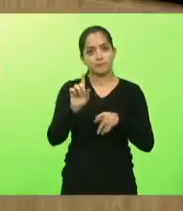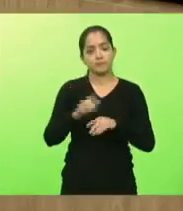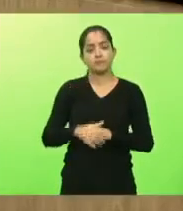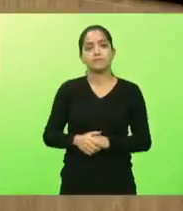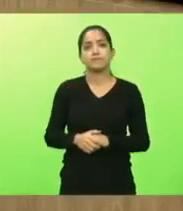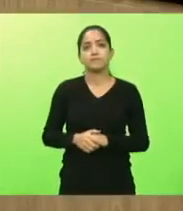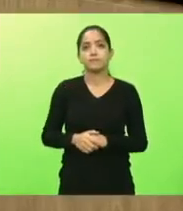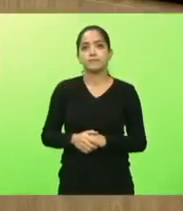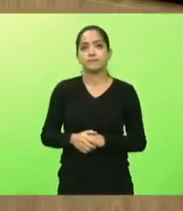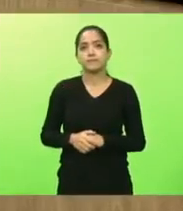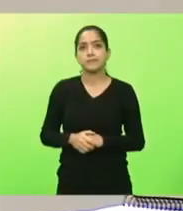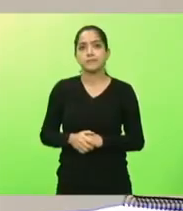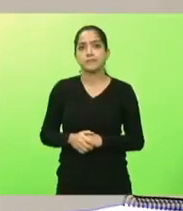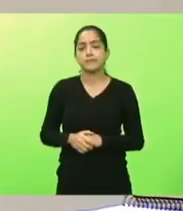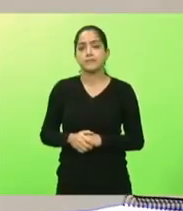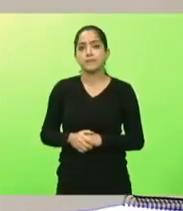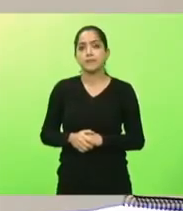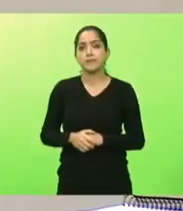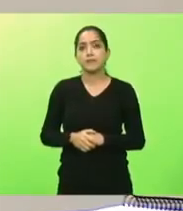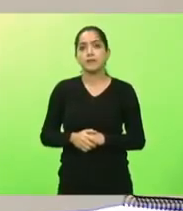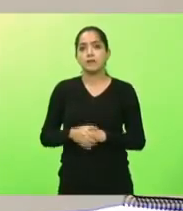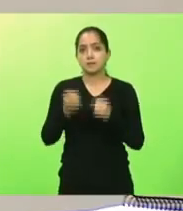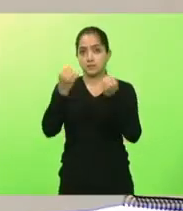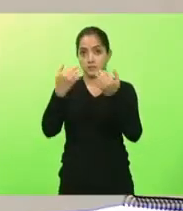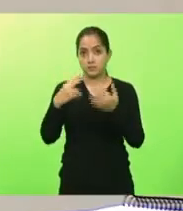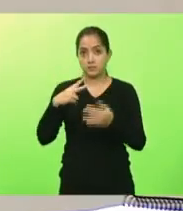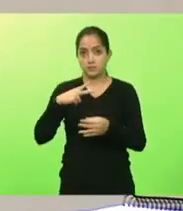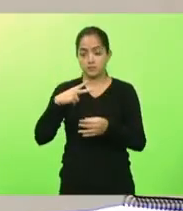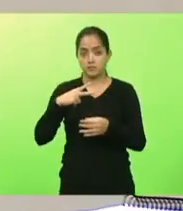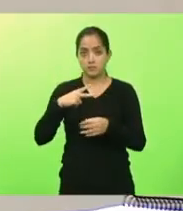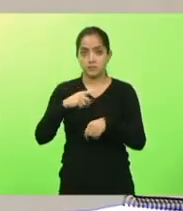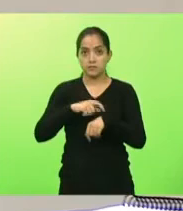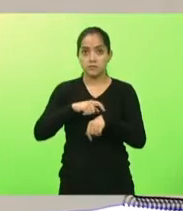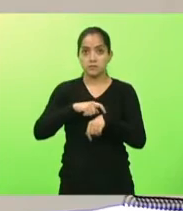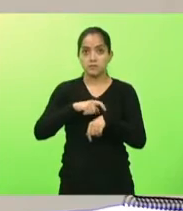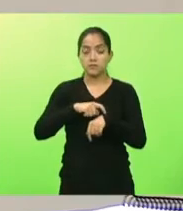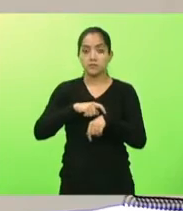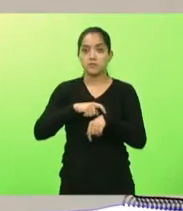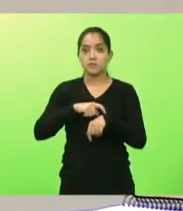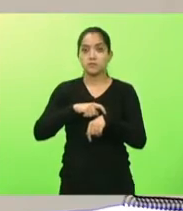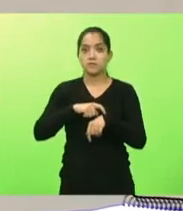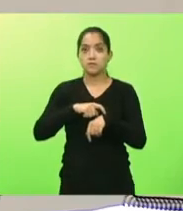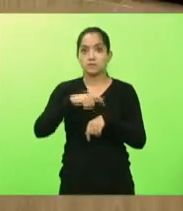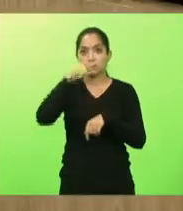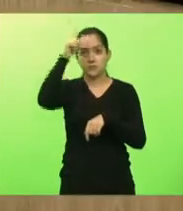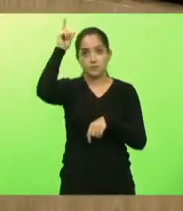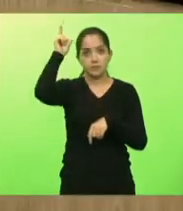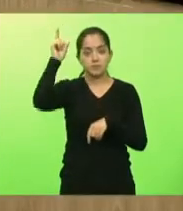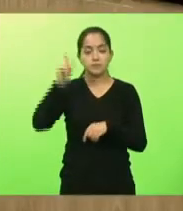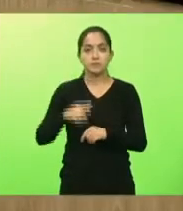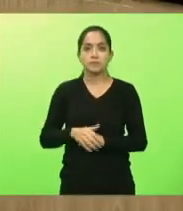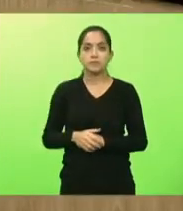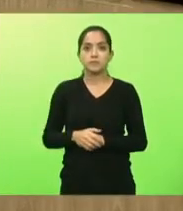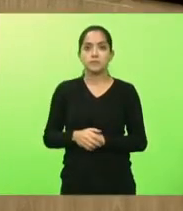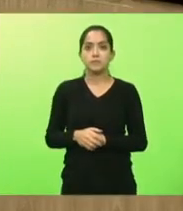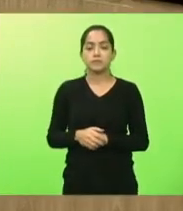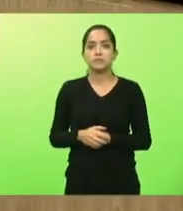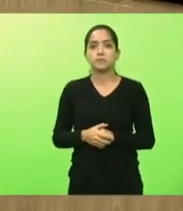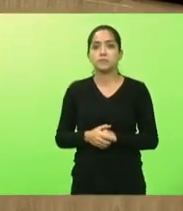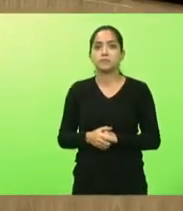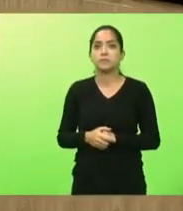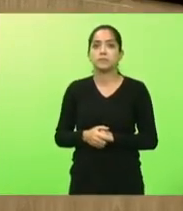presidente. Ainda em explicações pessoais, pelo tempo de até 10 minutos, com a palavra o deputado Sargento Lima. Desculpa, presidente.